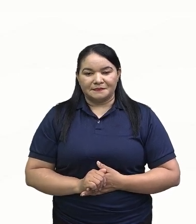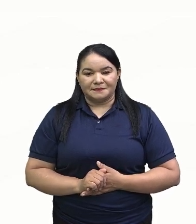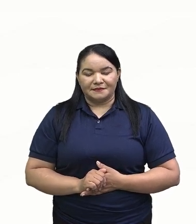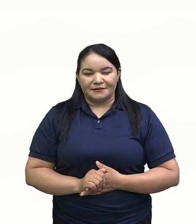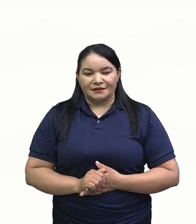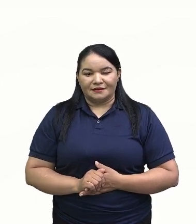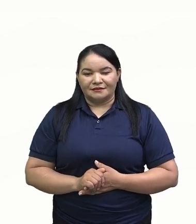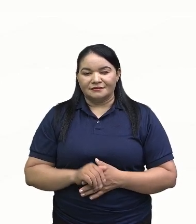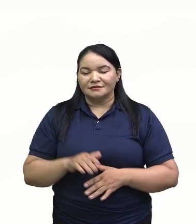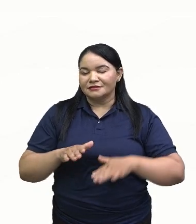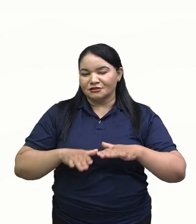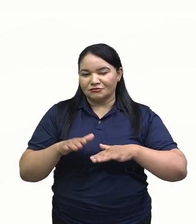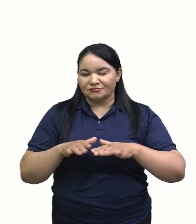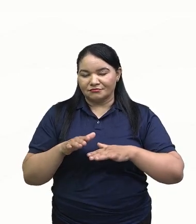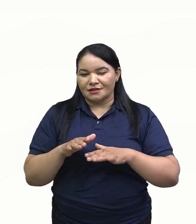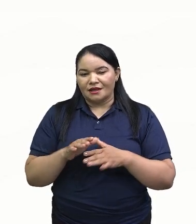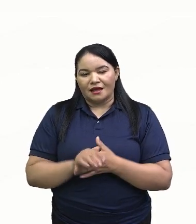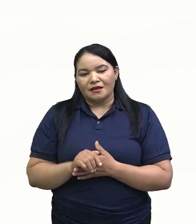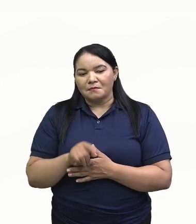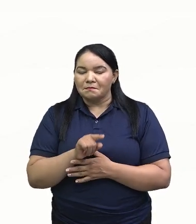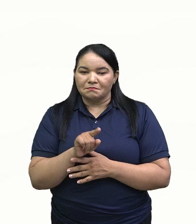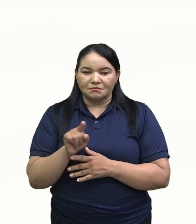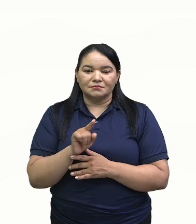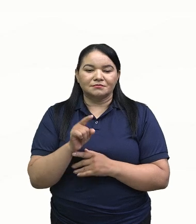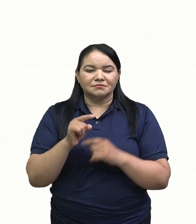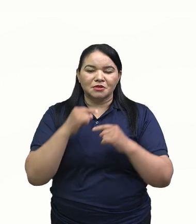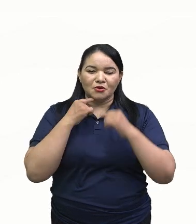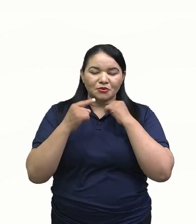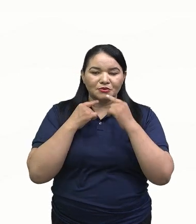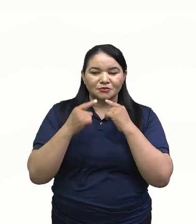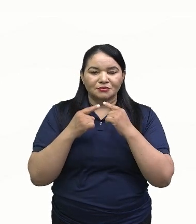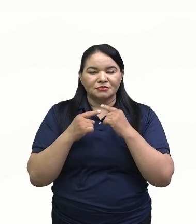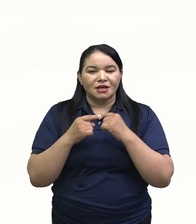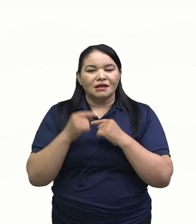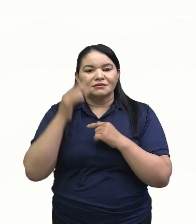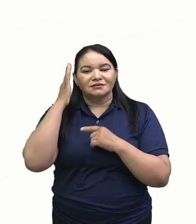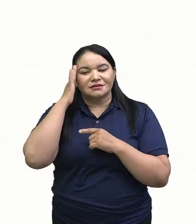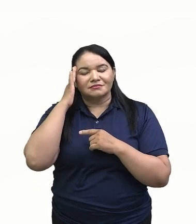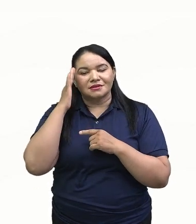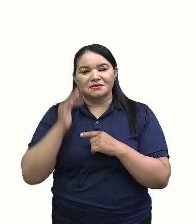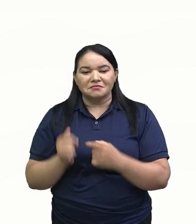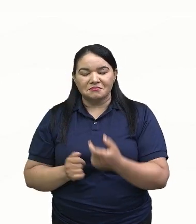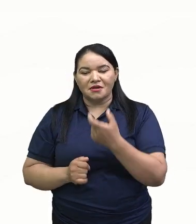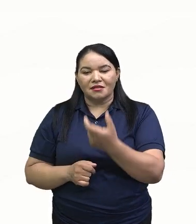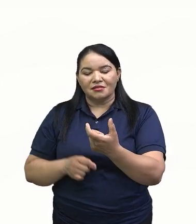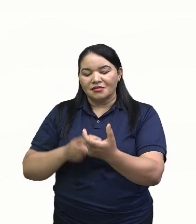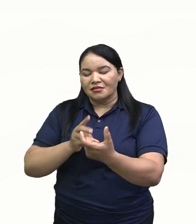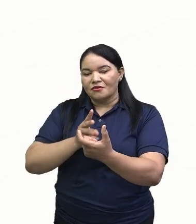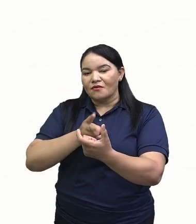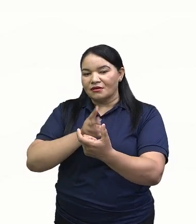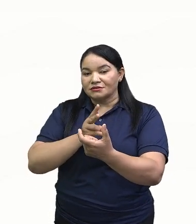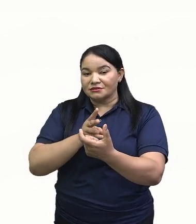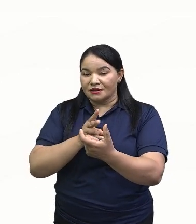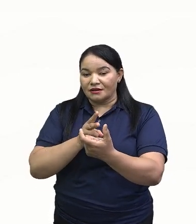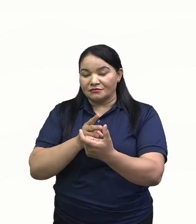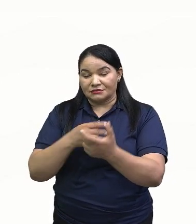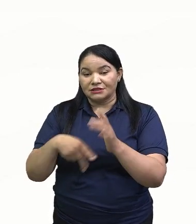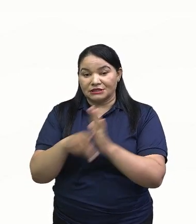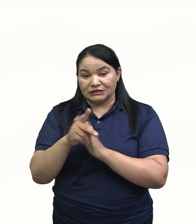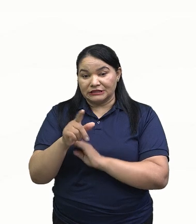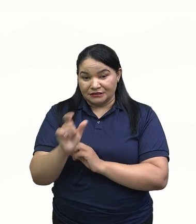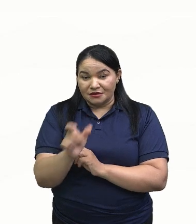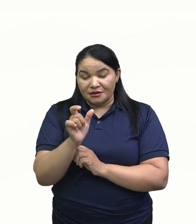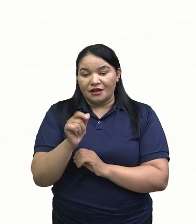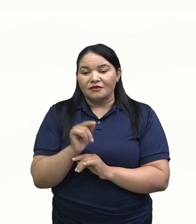surgir aquela dúvida, né? Mas como que eu vou saber a palavra radical, o radical da palavra? A gente